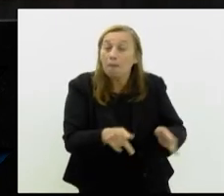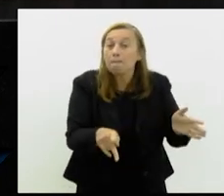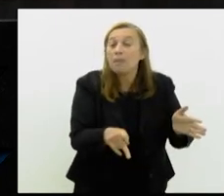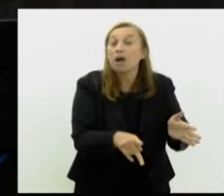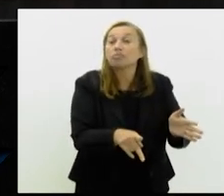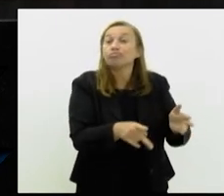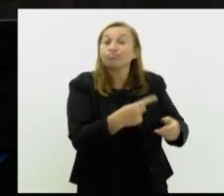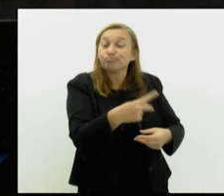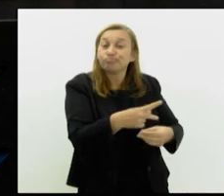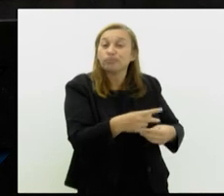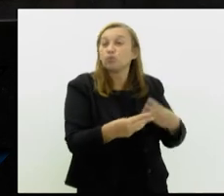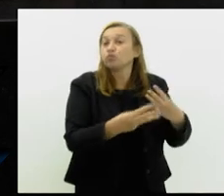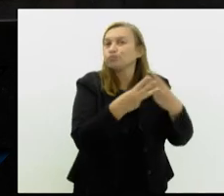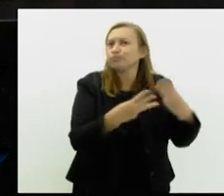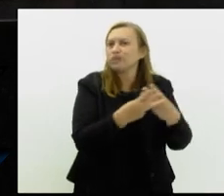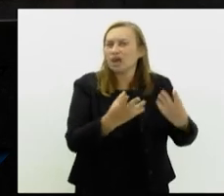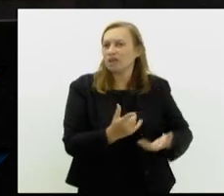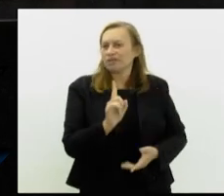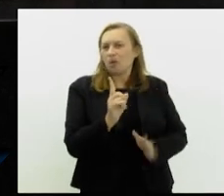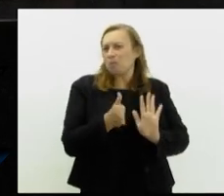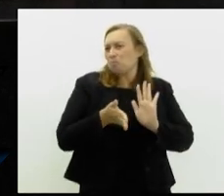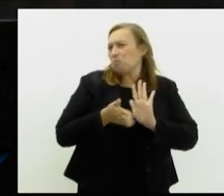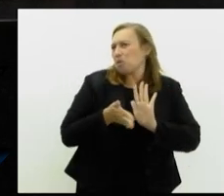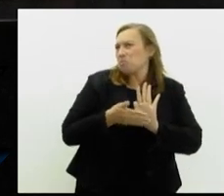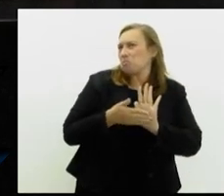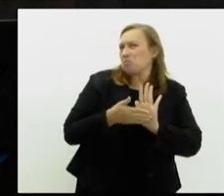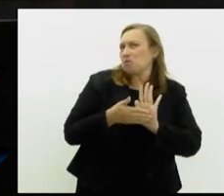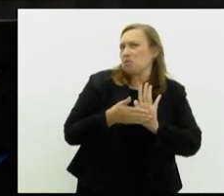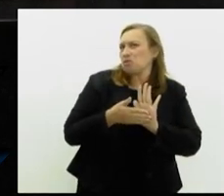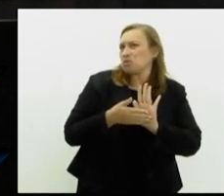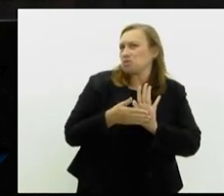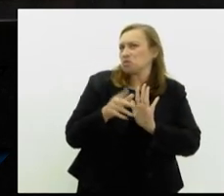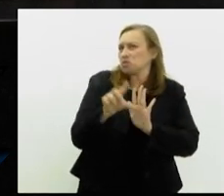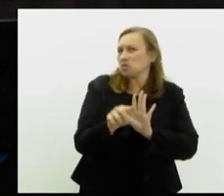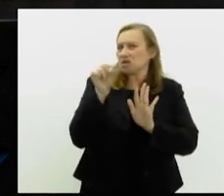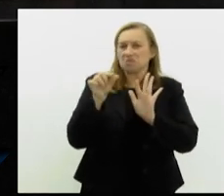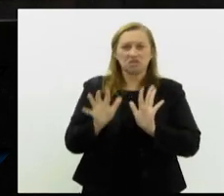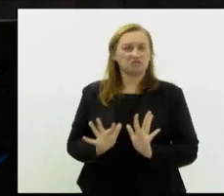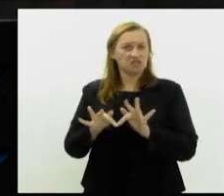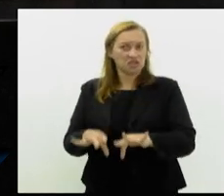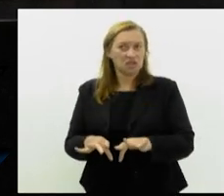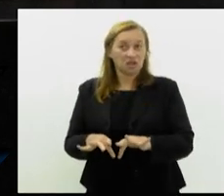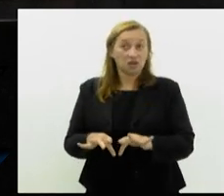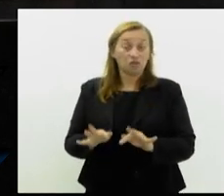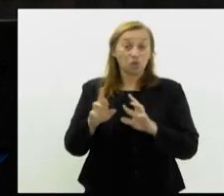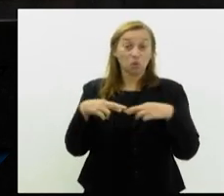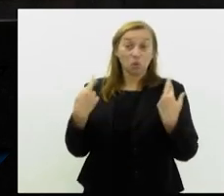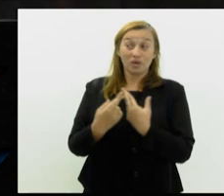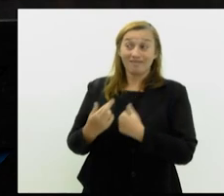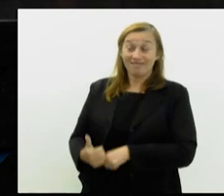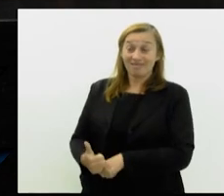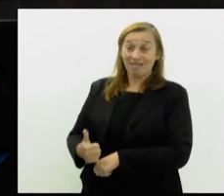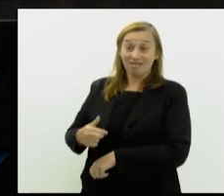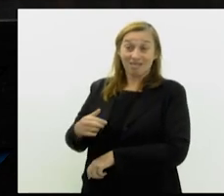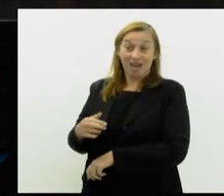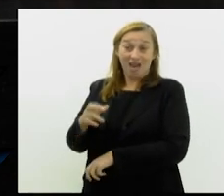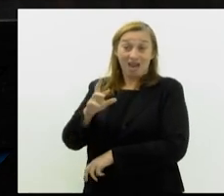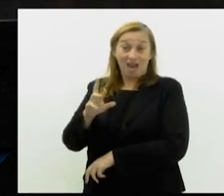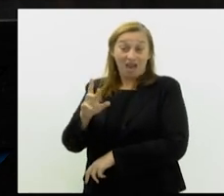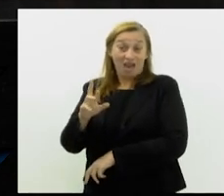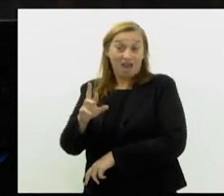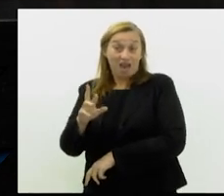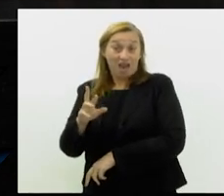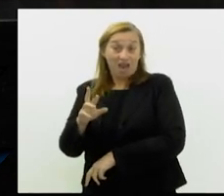judeus Claro ele não propôs a solução final que foi decidida naquela reunião uma